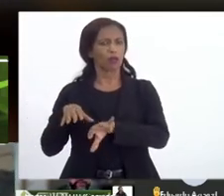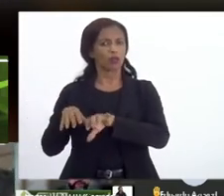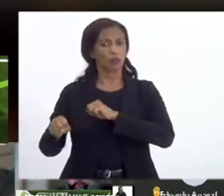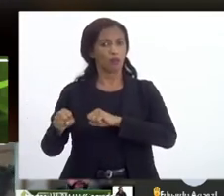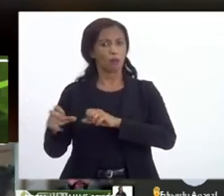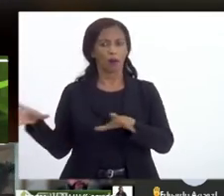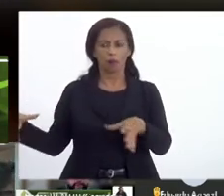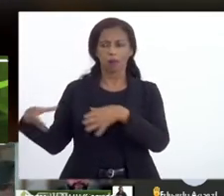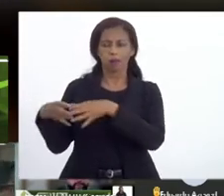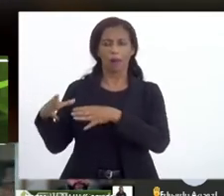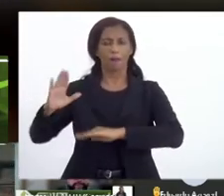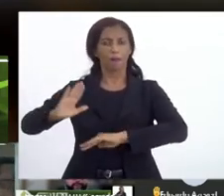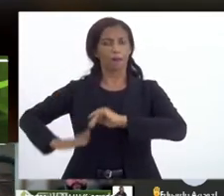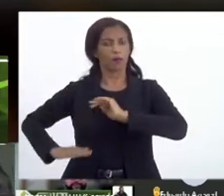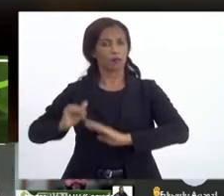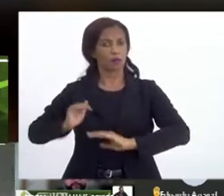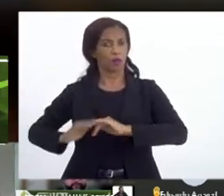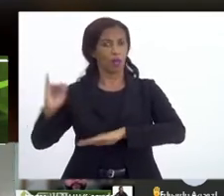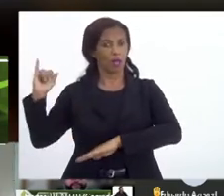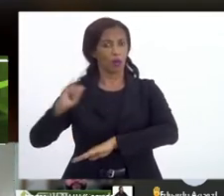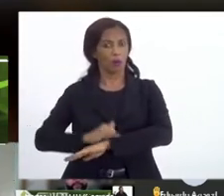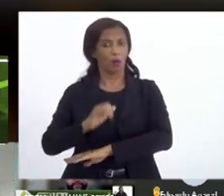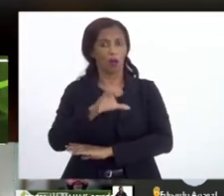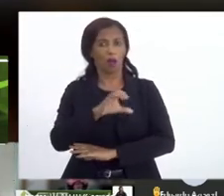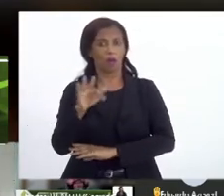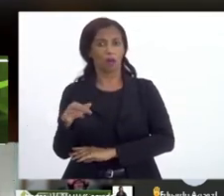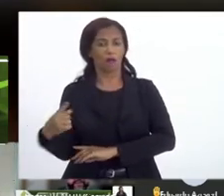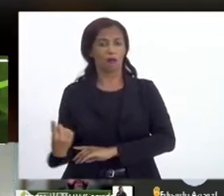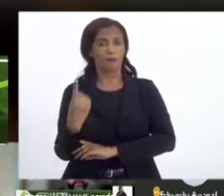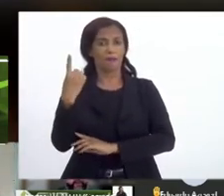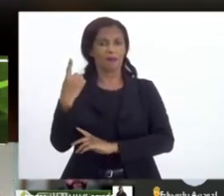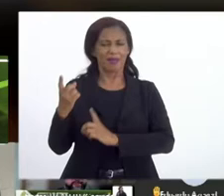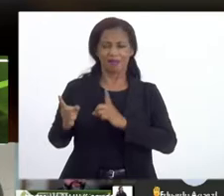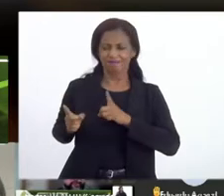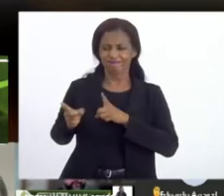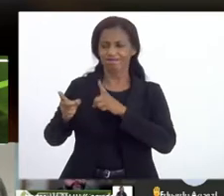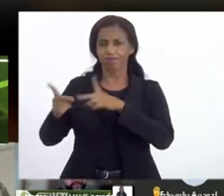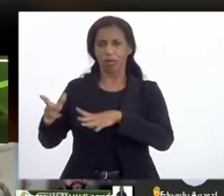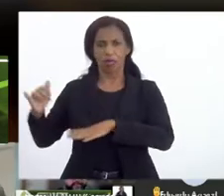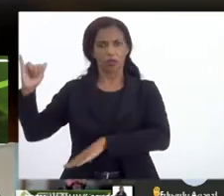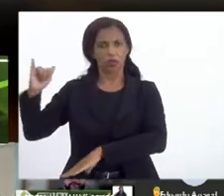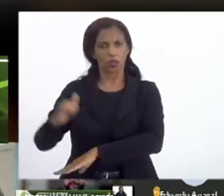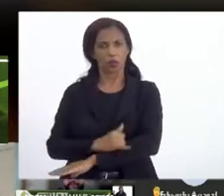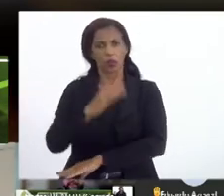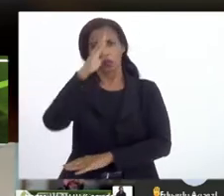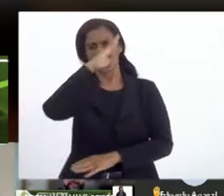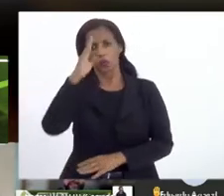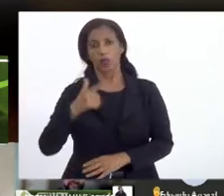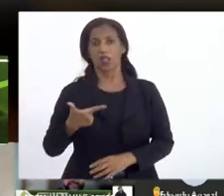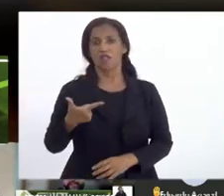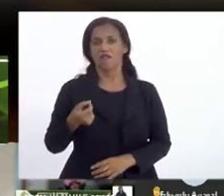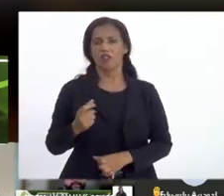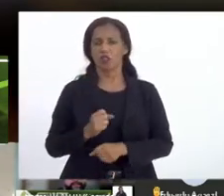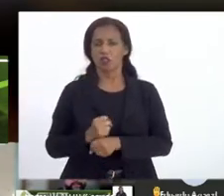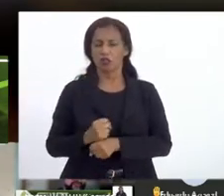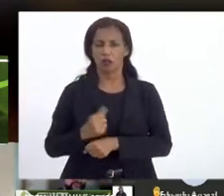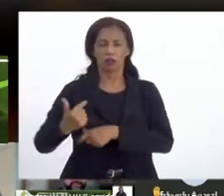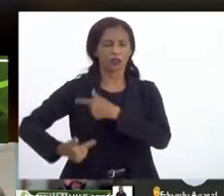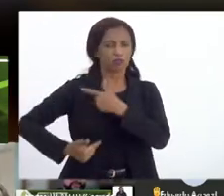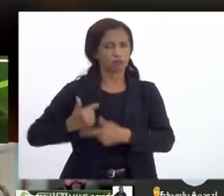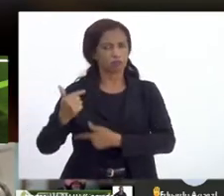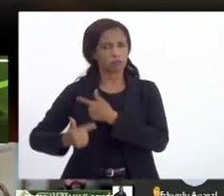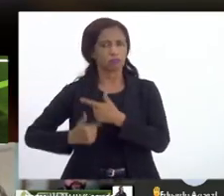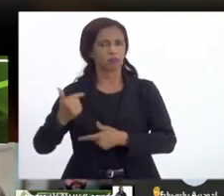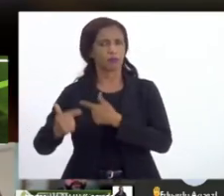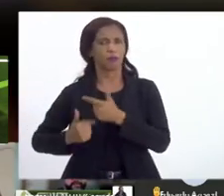20 anos mão de obra. O aeroporto do Cabo Frio foi a primeira concessão privada de aeroporto do Brasil. E há 20 anos a gente trabalha na formação